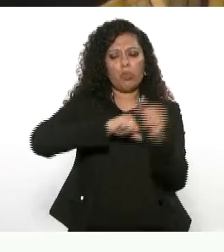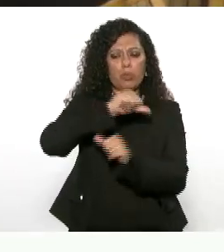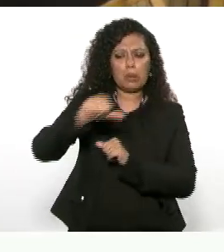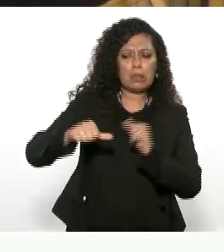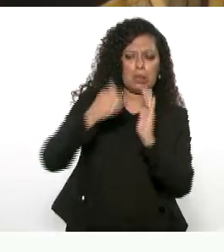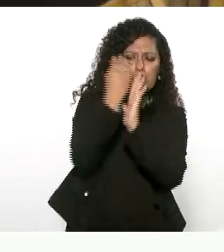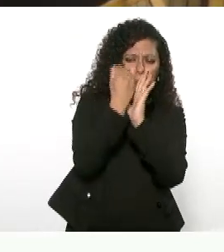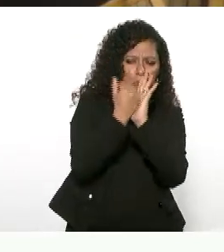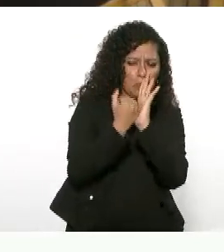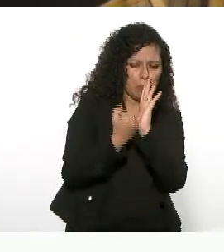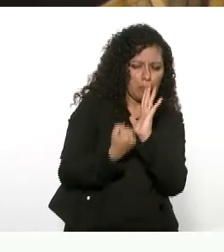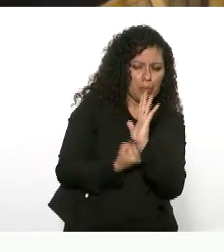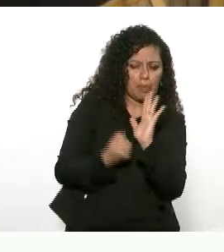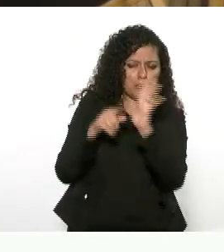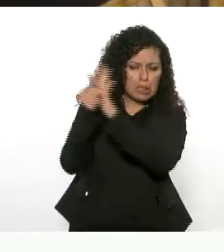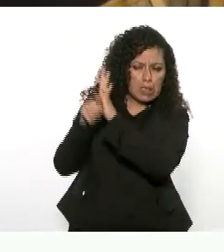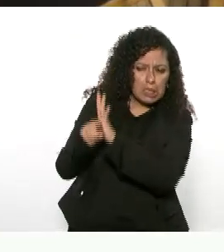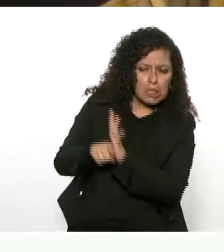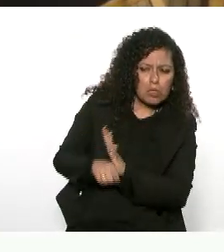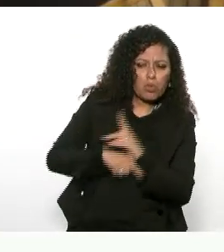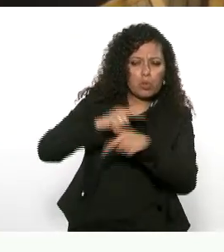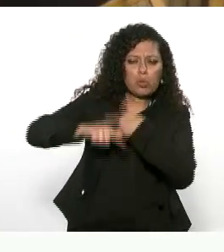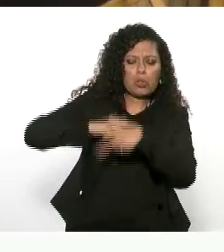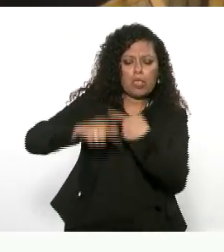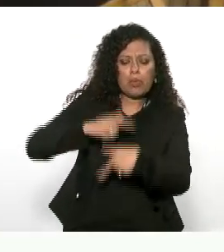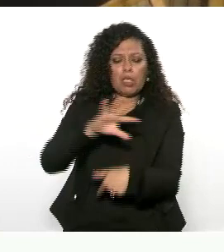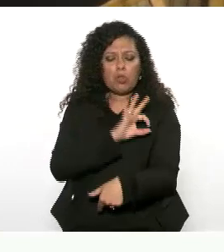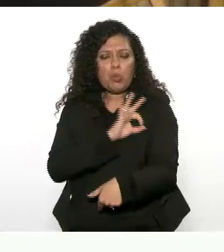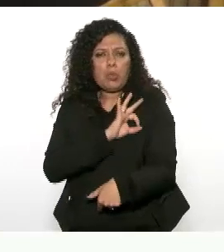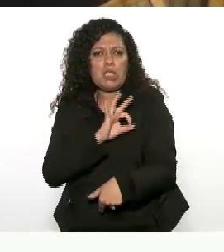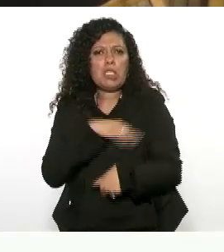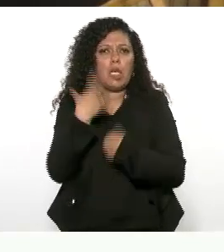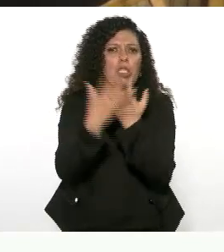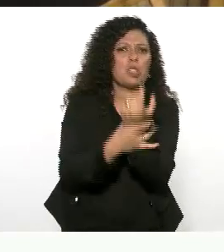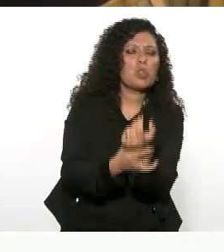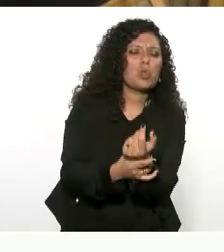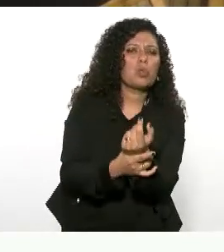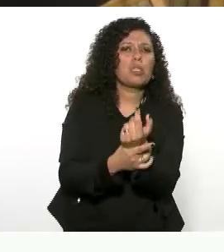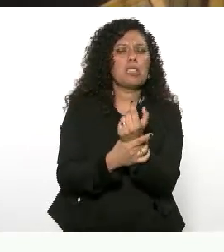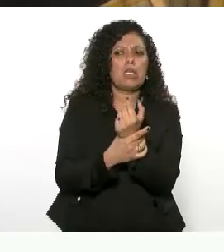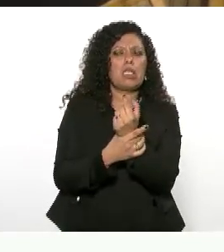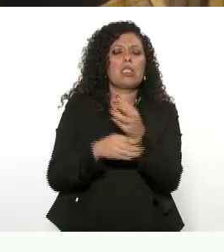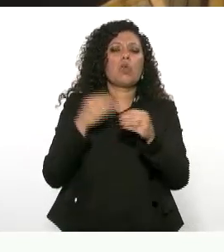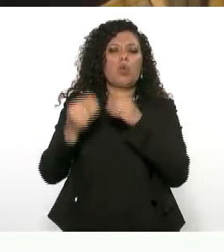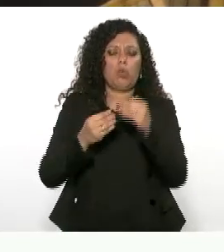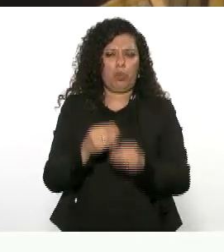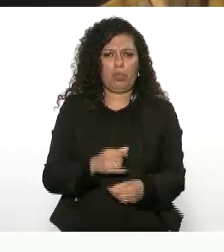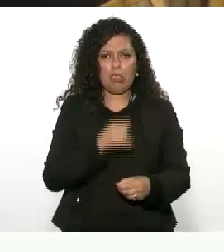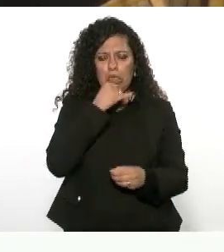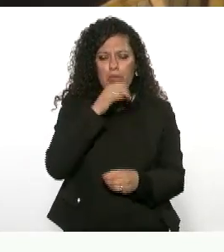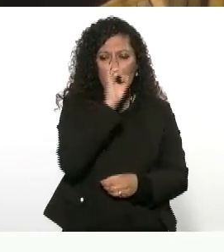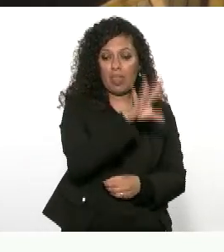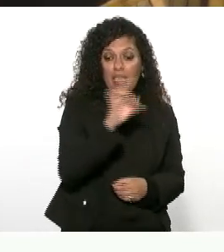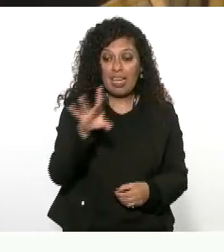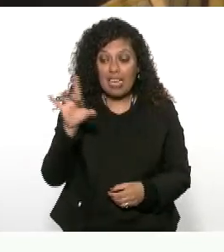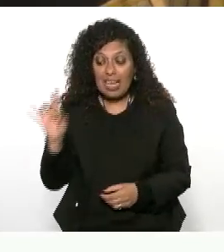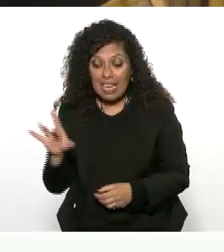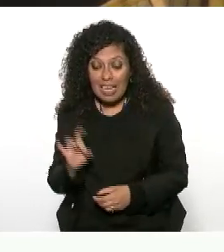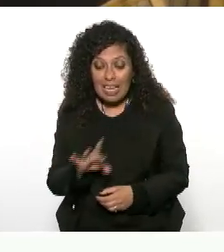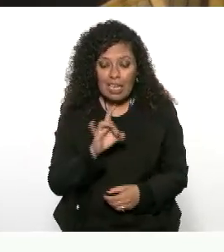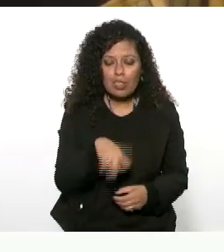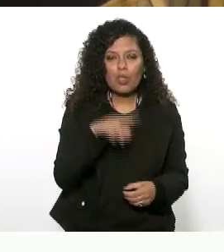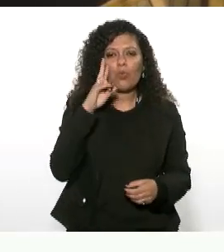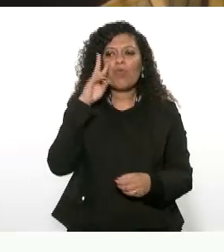de produtividade dos diferentes integrantes da segurança pública. Cada um será avaliado